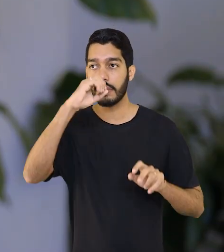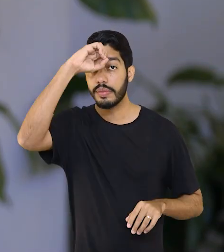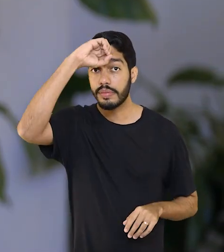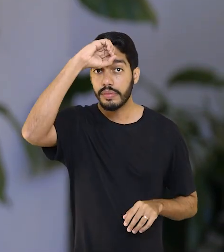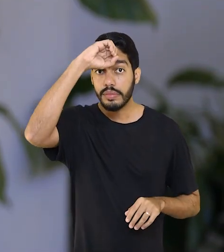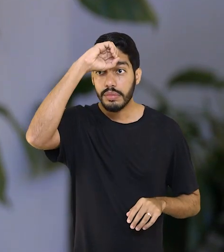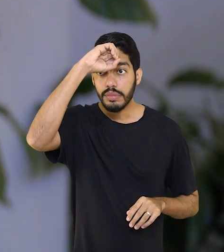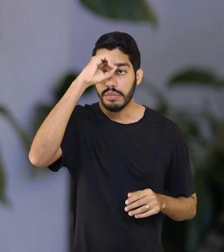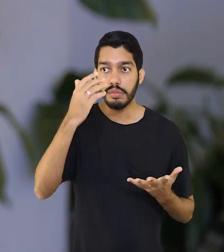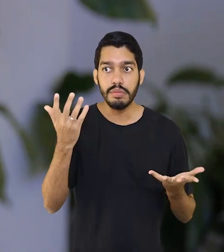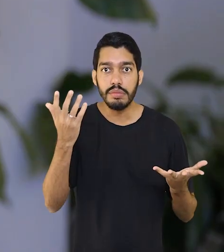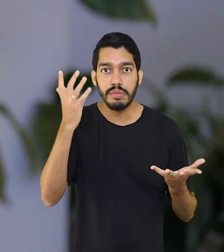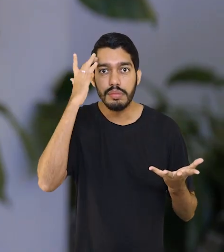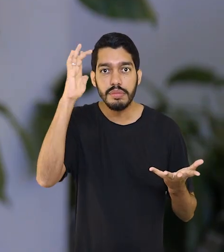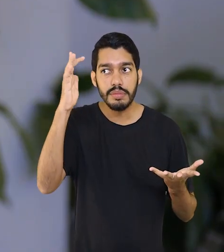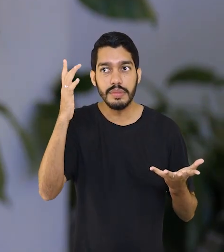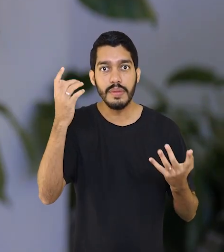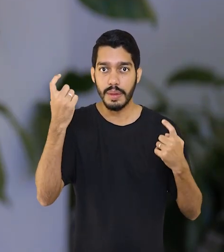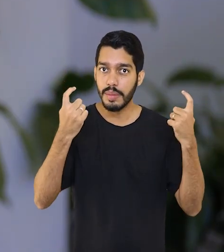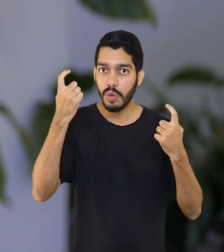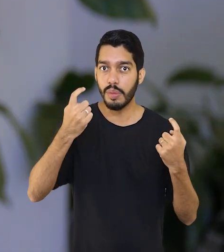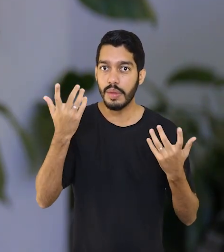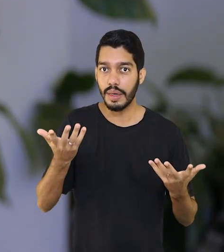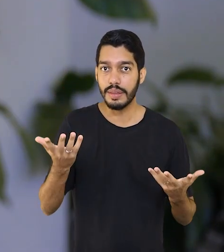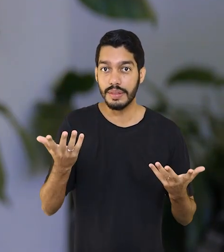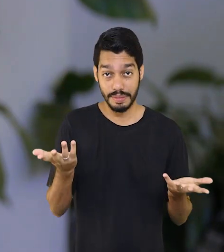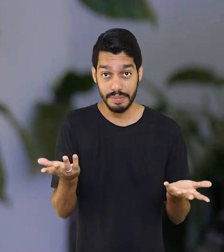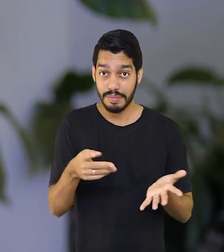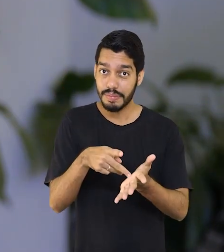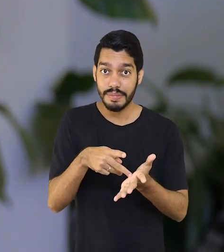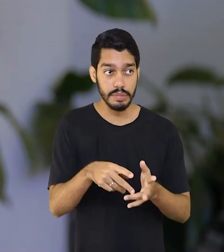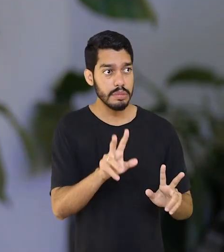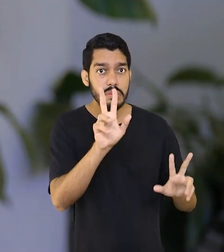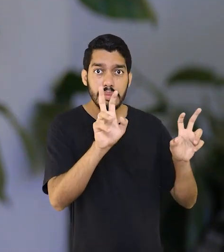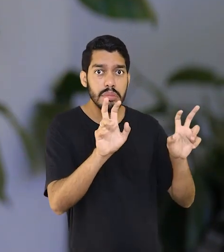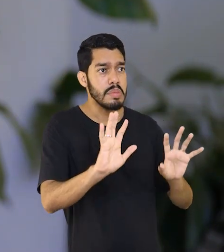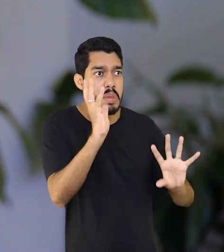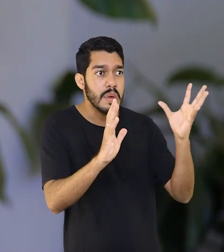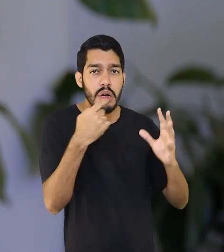O fato de a gente não saber é muito preocupante em si.